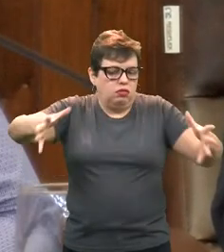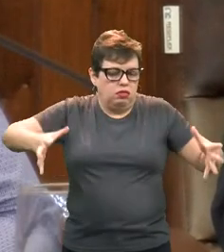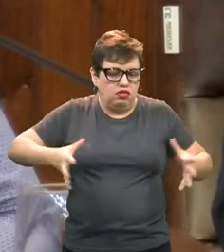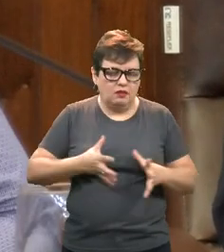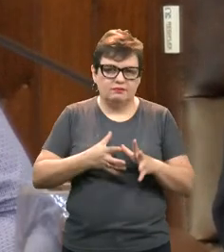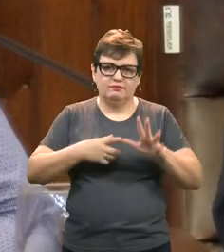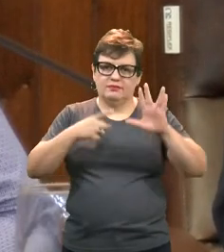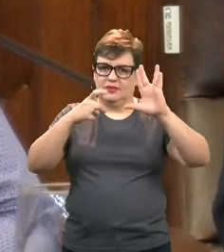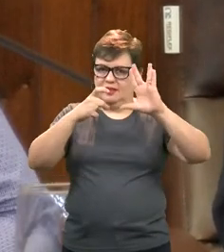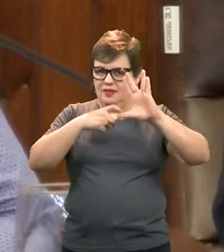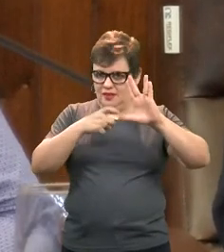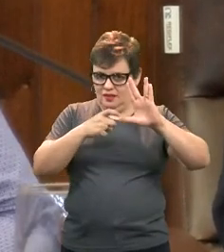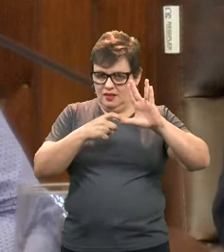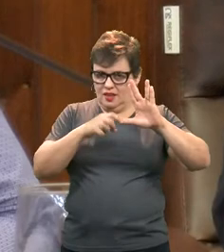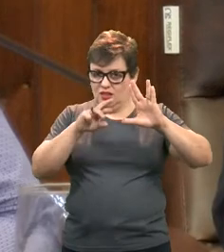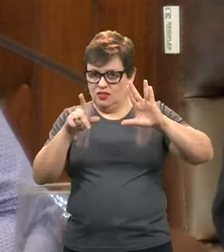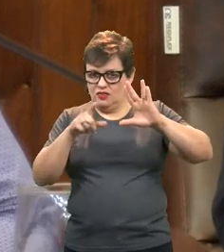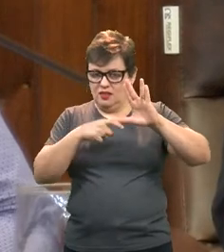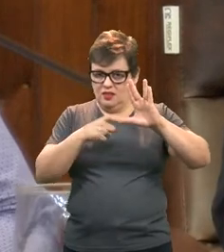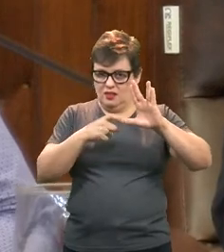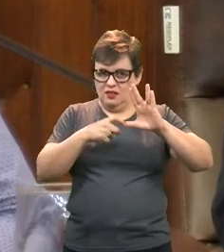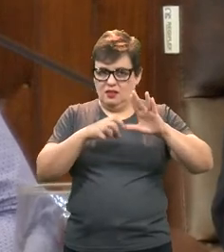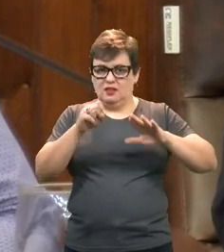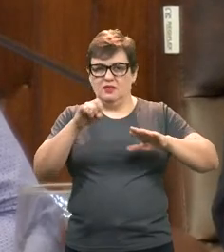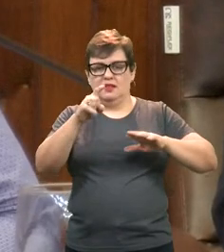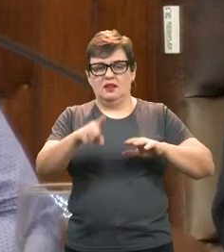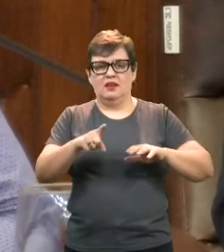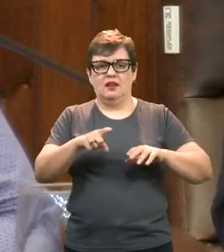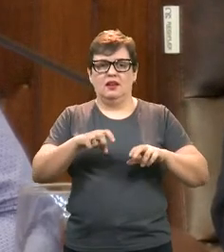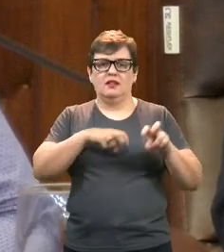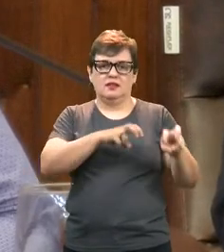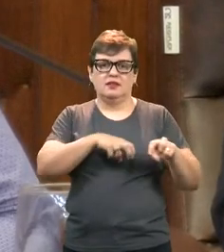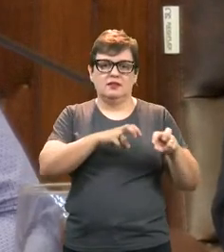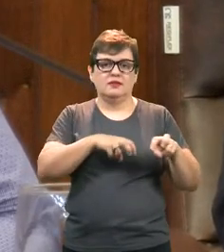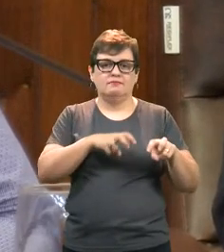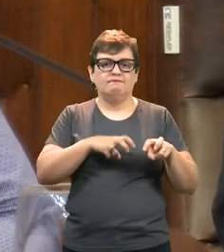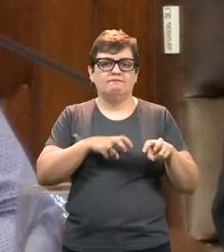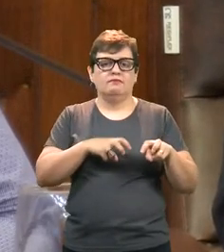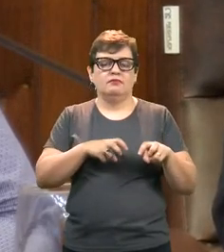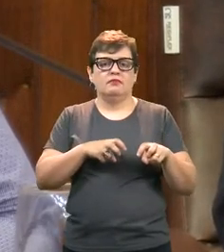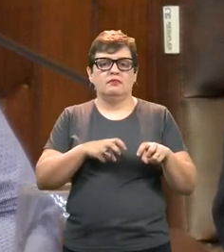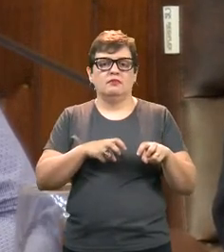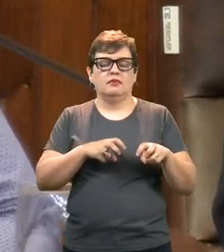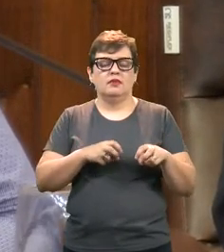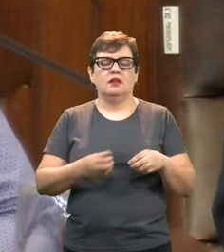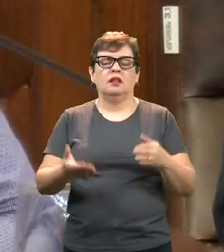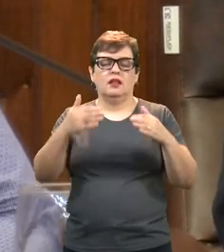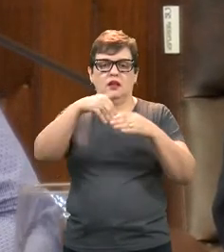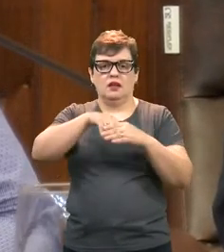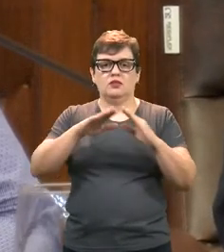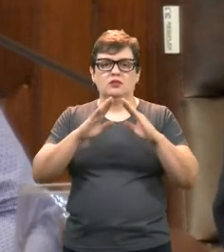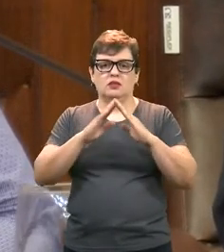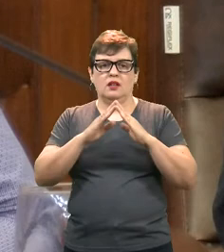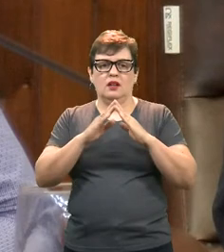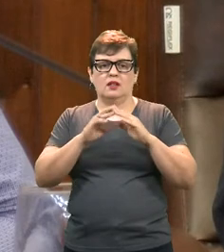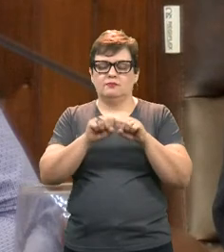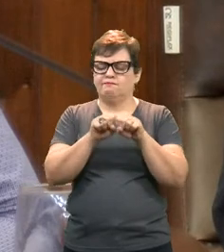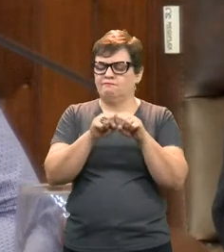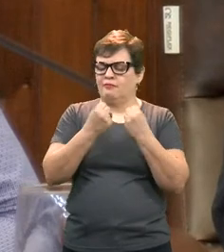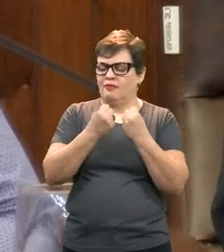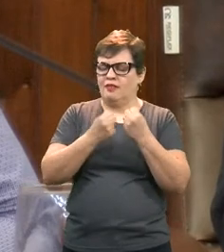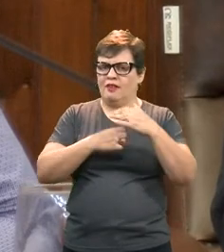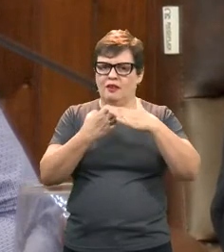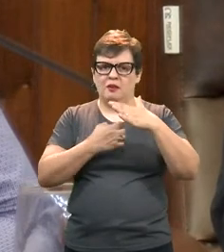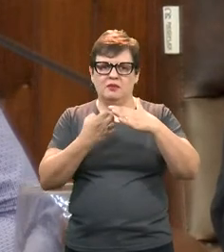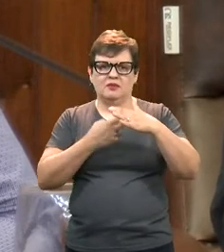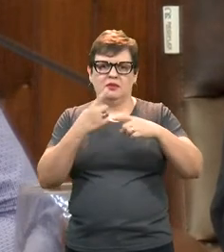puder ser cultivada em casa, ela quebra a indústria, pois compete com muitas substâncias que estão